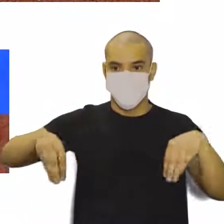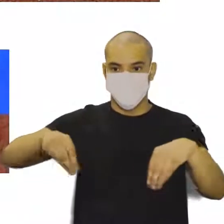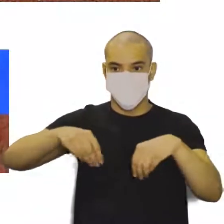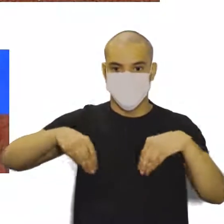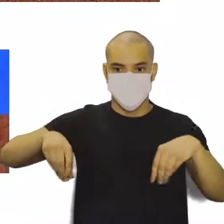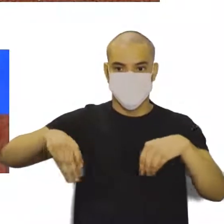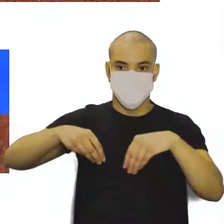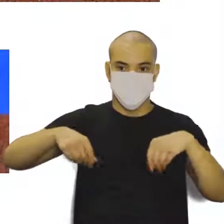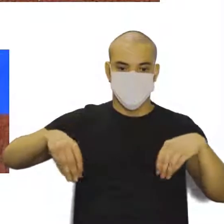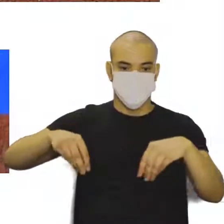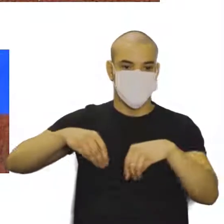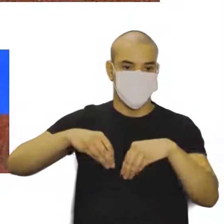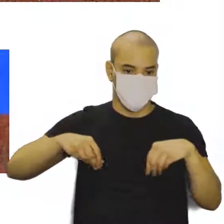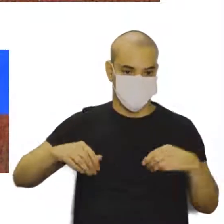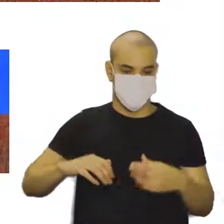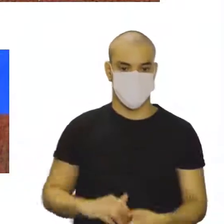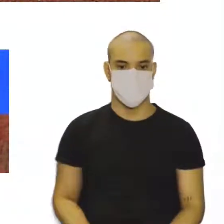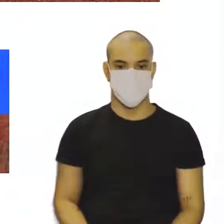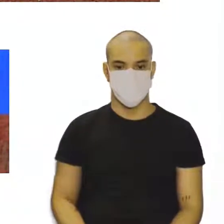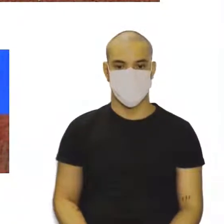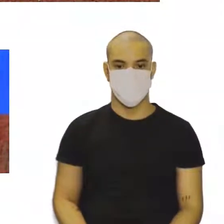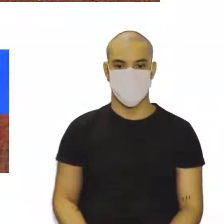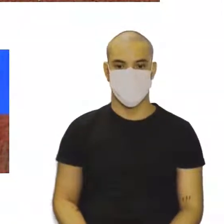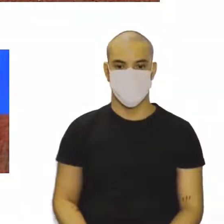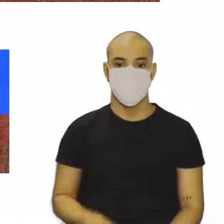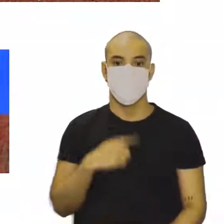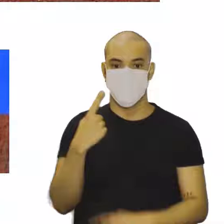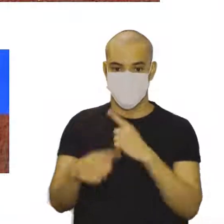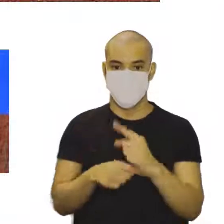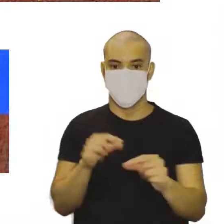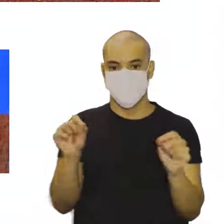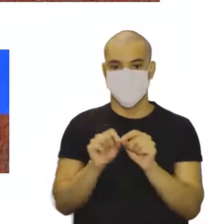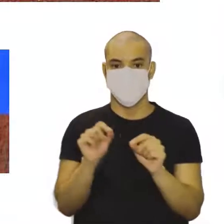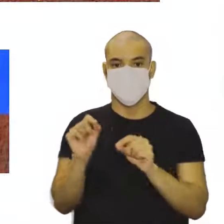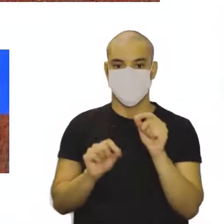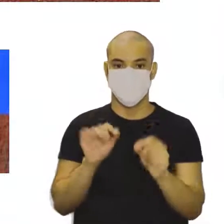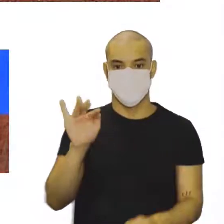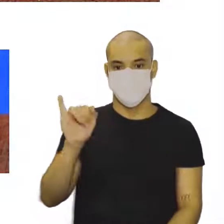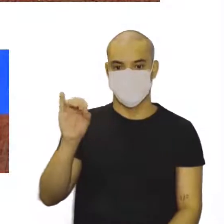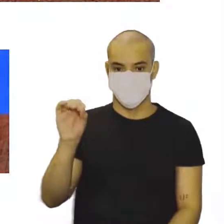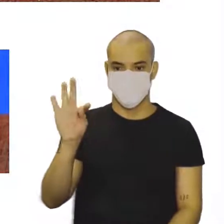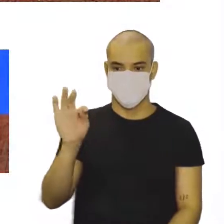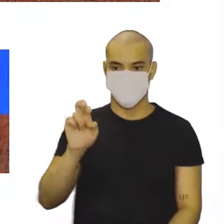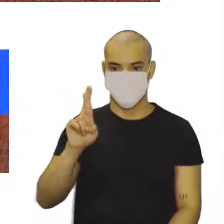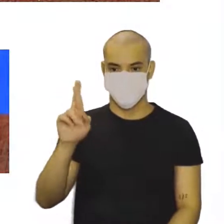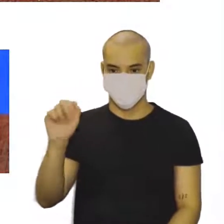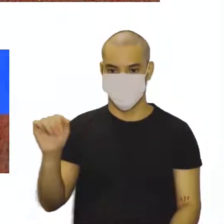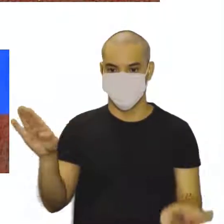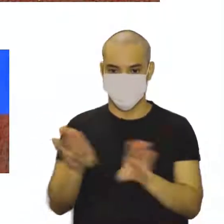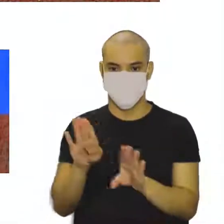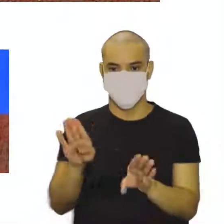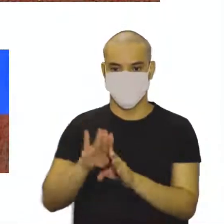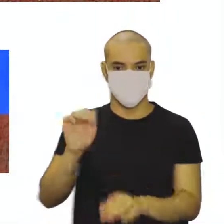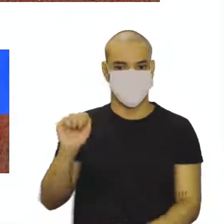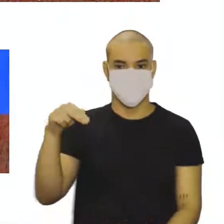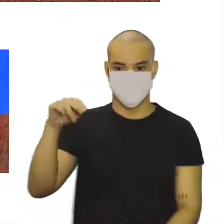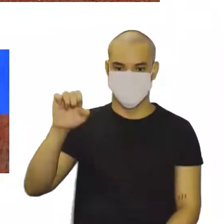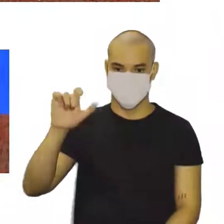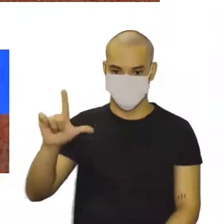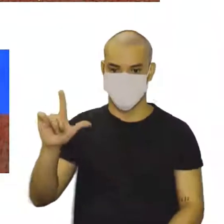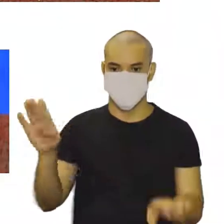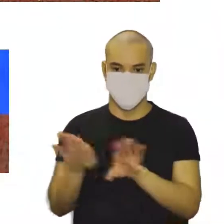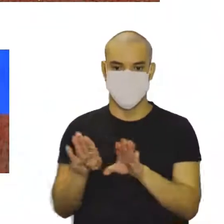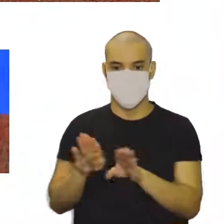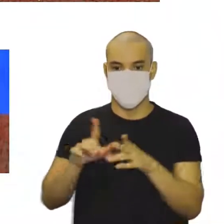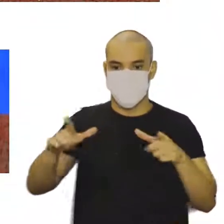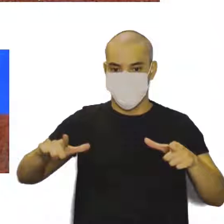poder fazer isso daí, ok? E aqui nós temos, olha só, o fio terra aqui, o anel, a caixa de inspeção